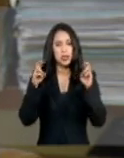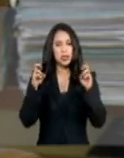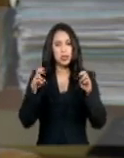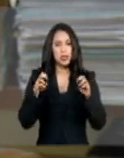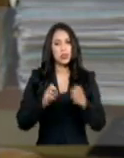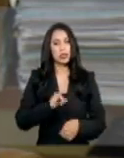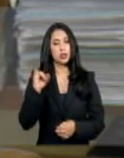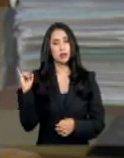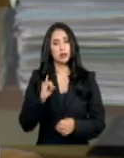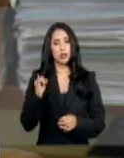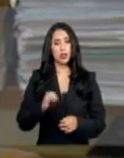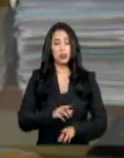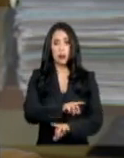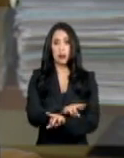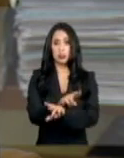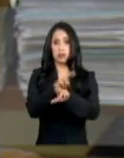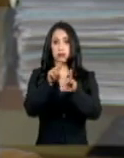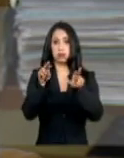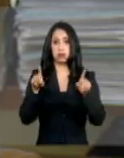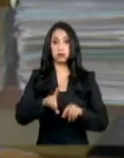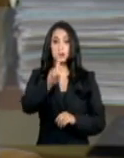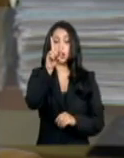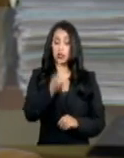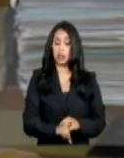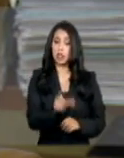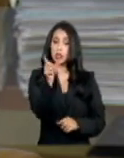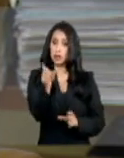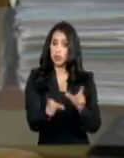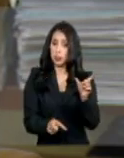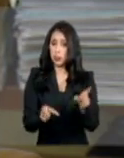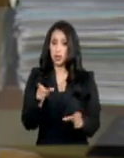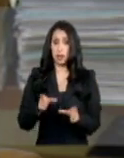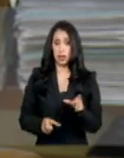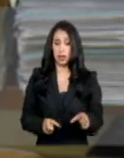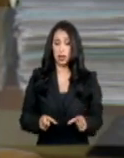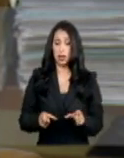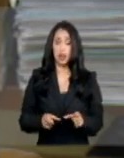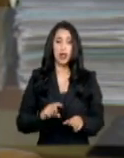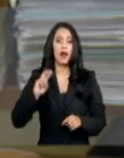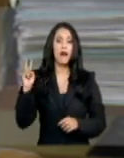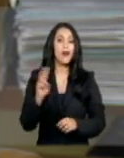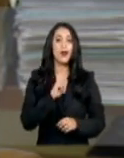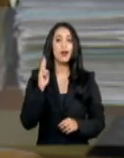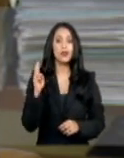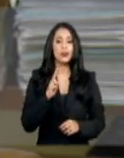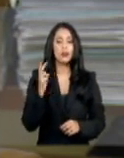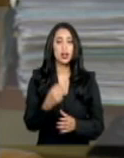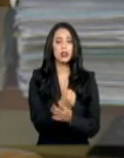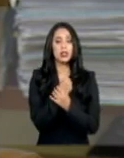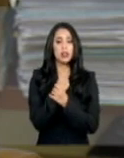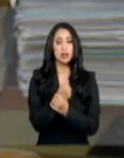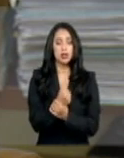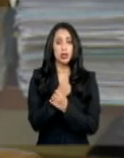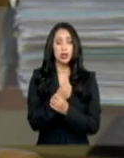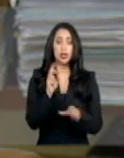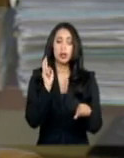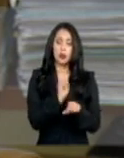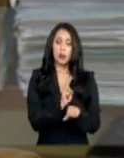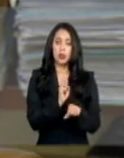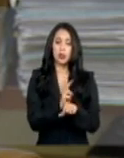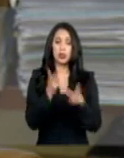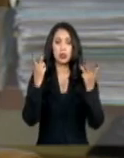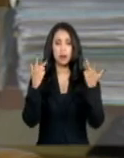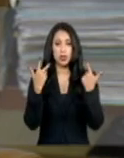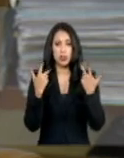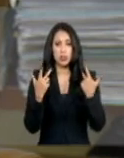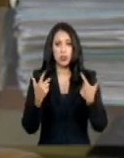ser pluralista são os direitos de personalidade tese de valor continuamente assegurado hoje a proteção normativa busca